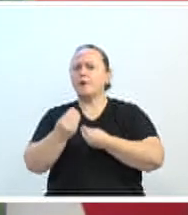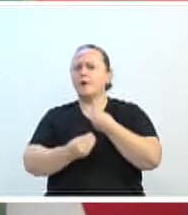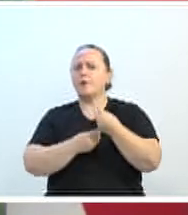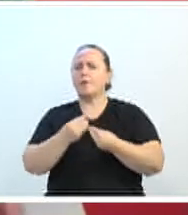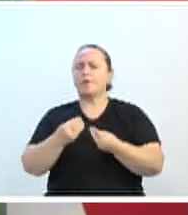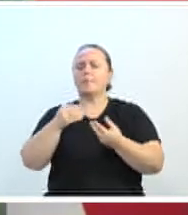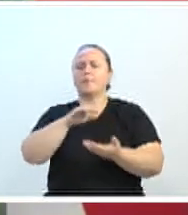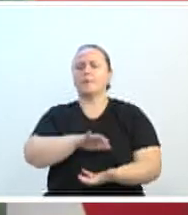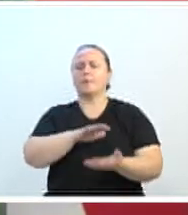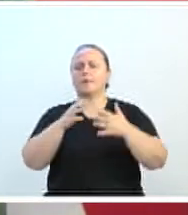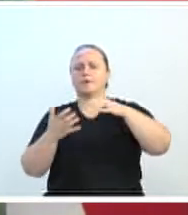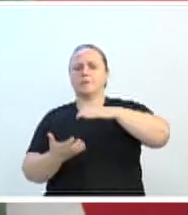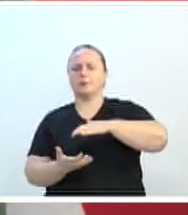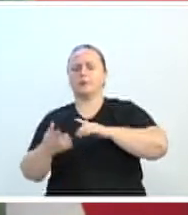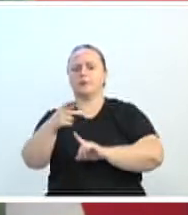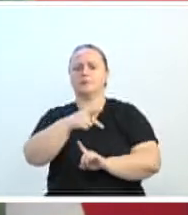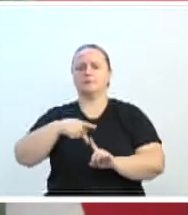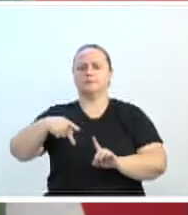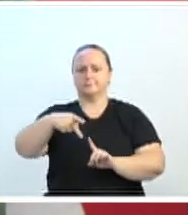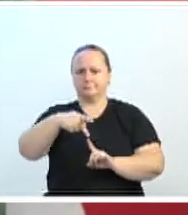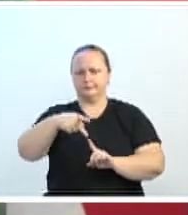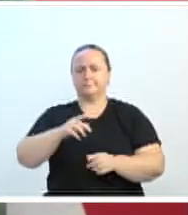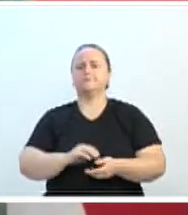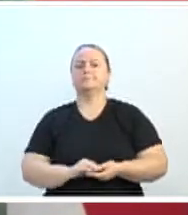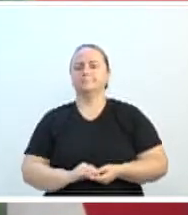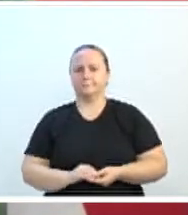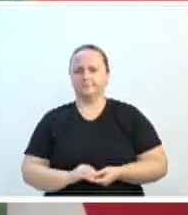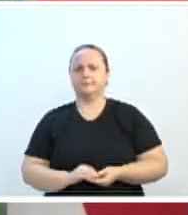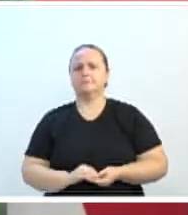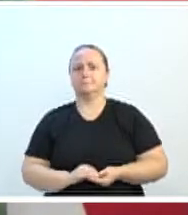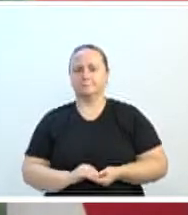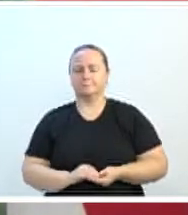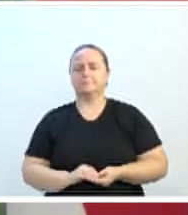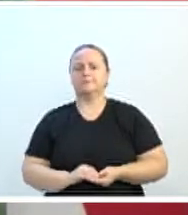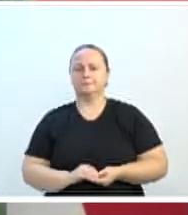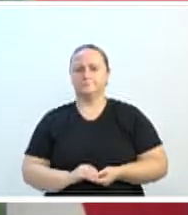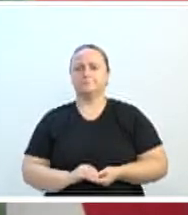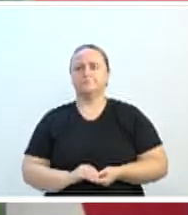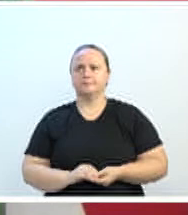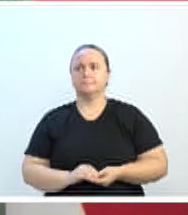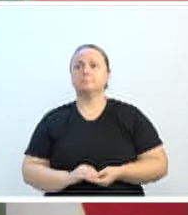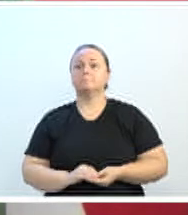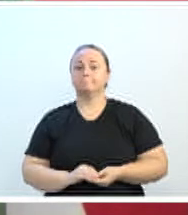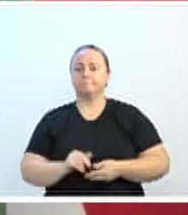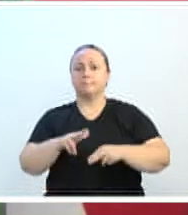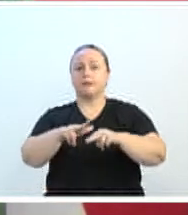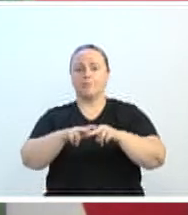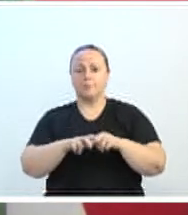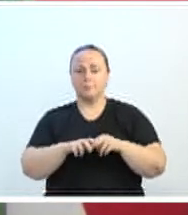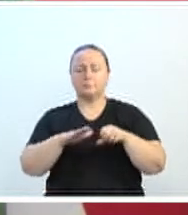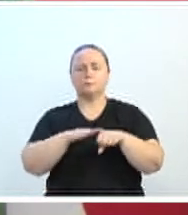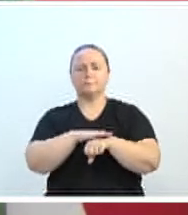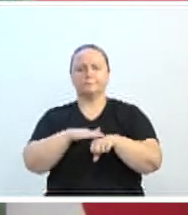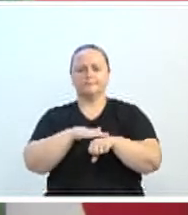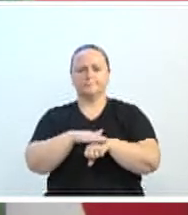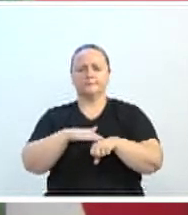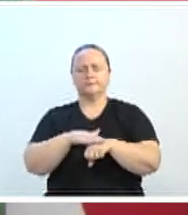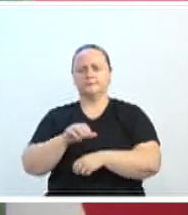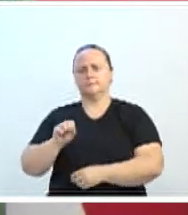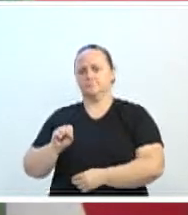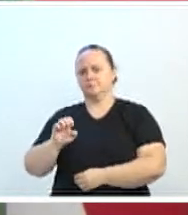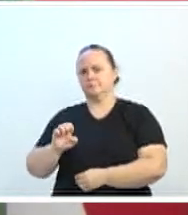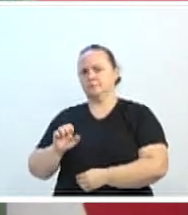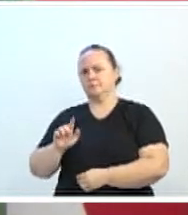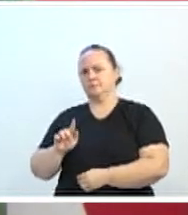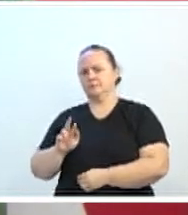reforma da Previdência. Nesse sentido, inclusive conversando com o Sérgio agora há pouco, assumi